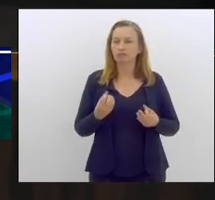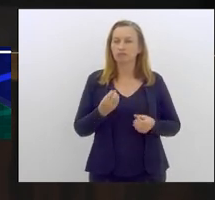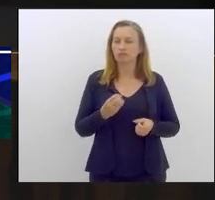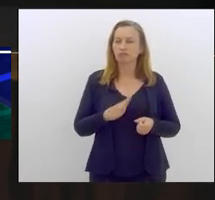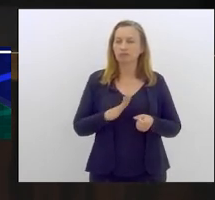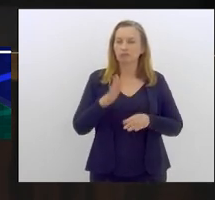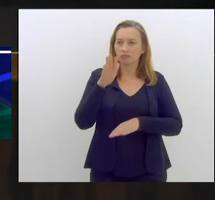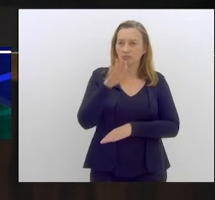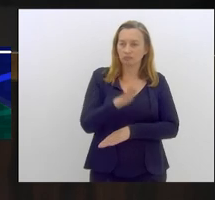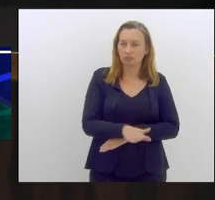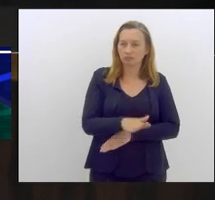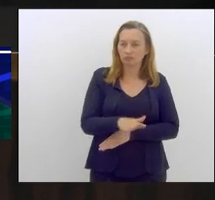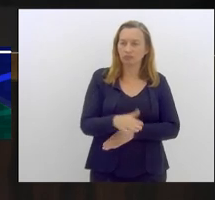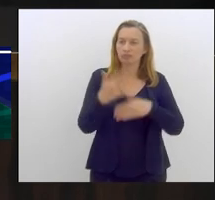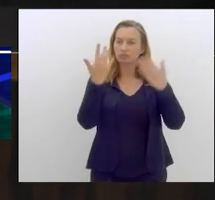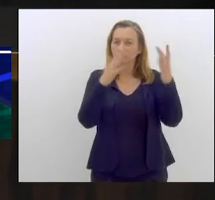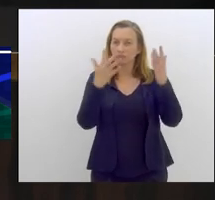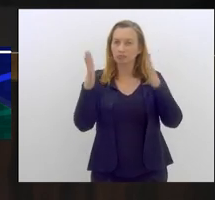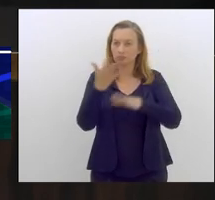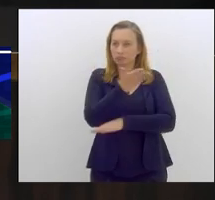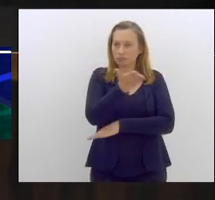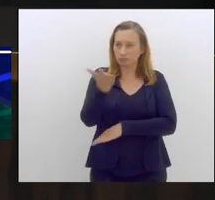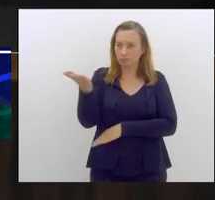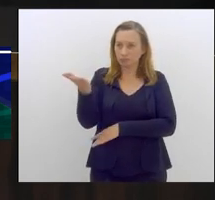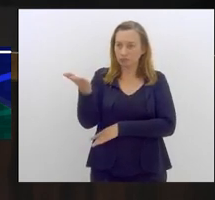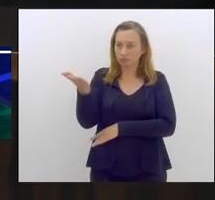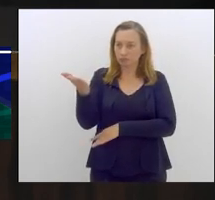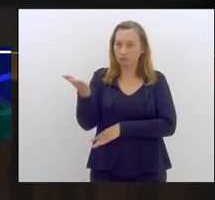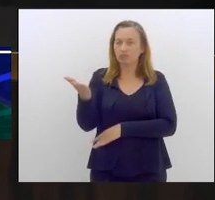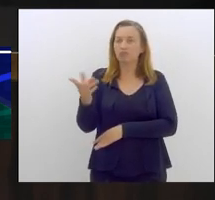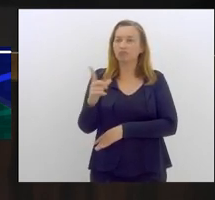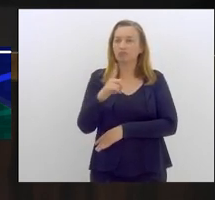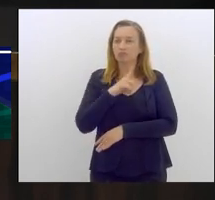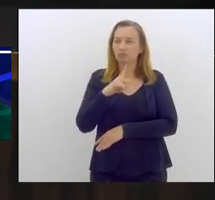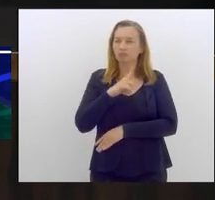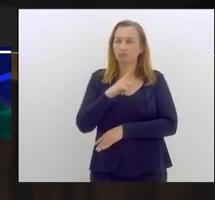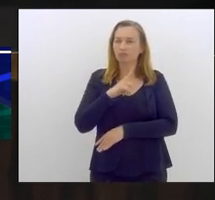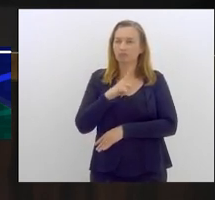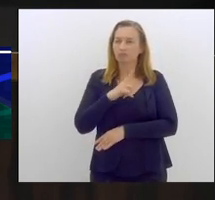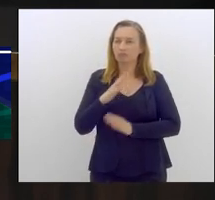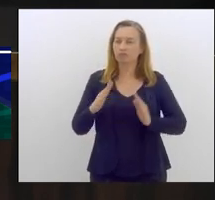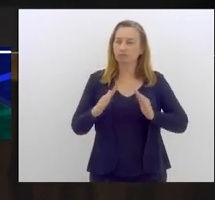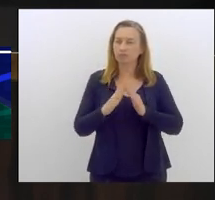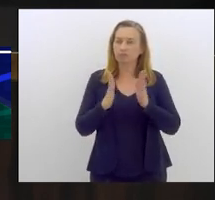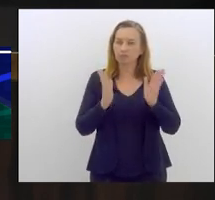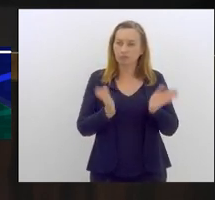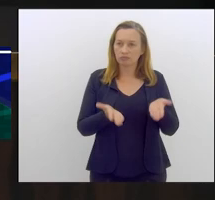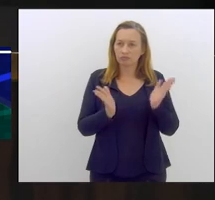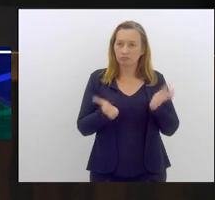tarde, parabenizando a todos aí que estiveram nesta casa